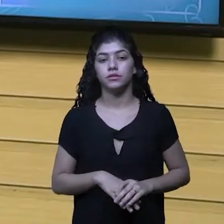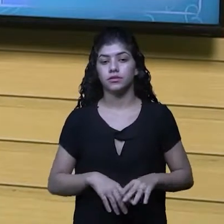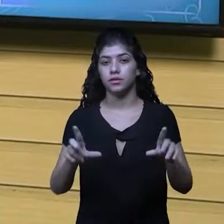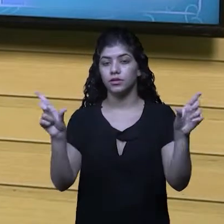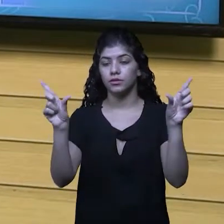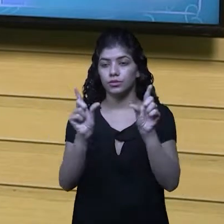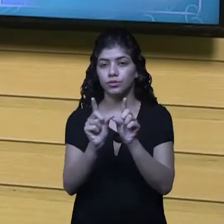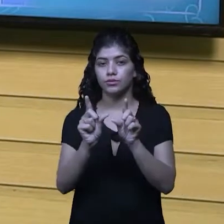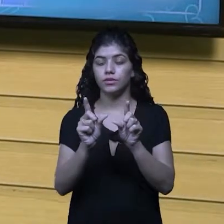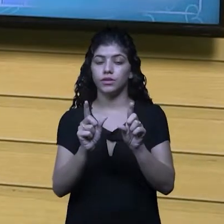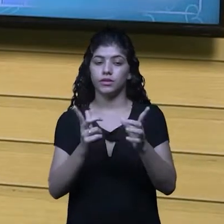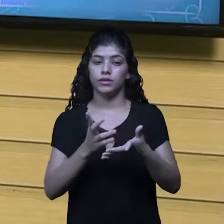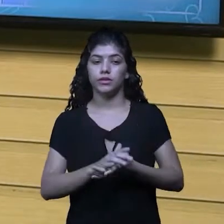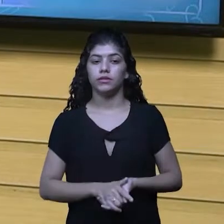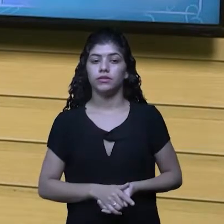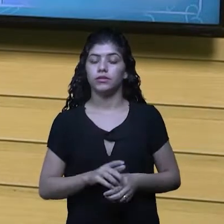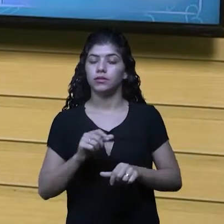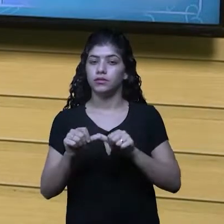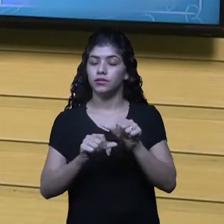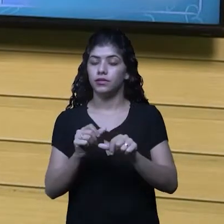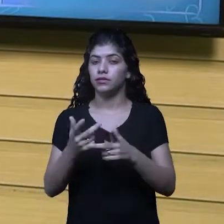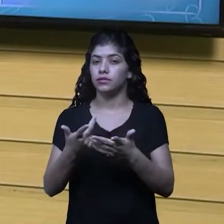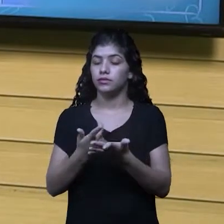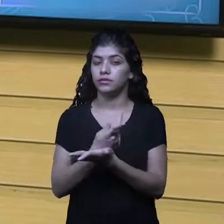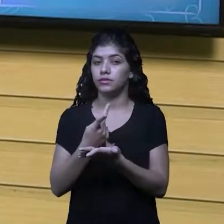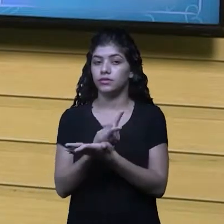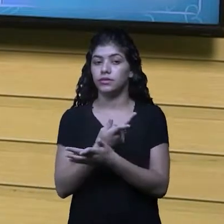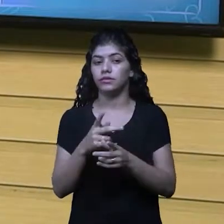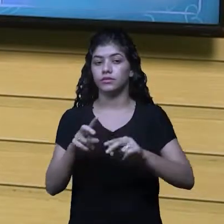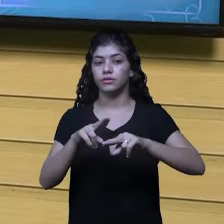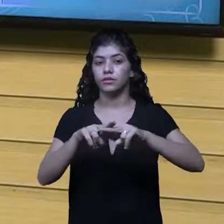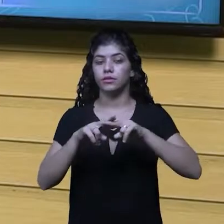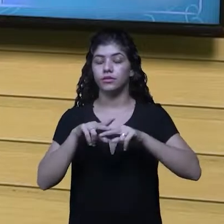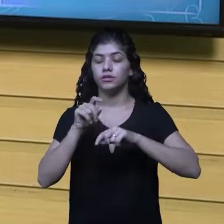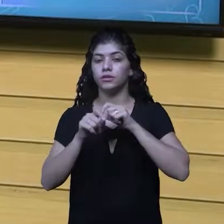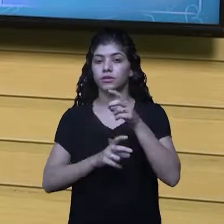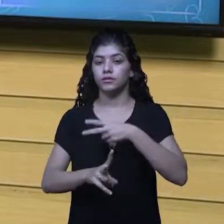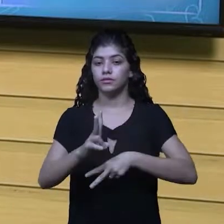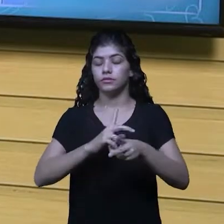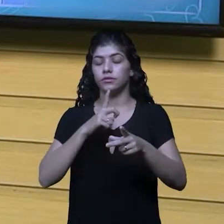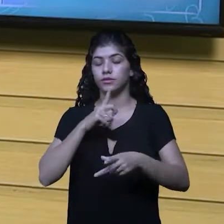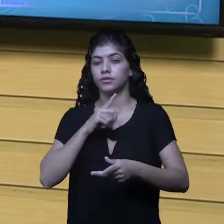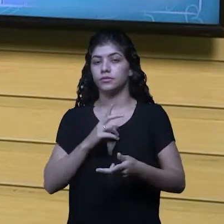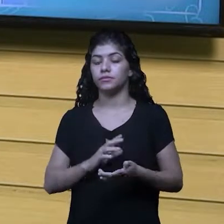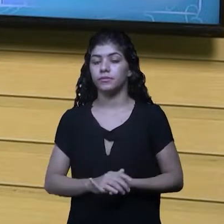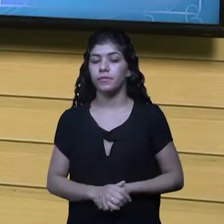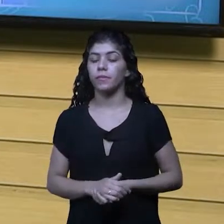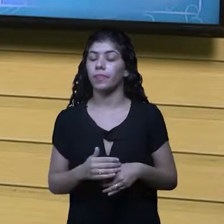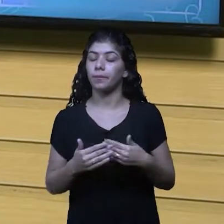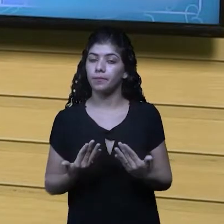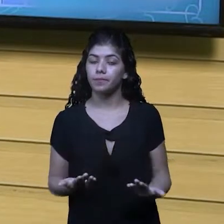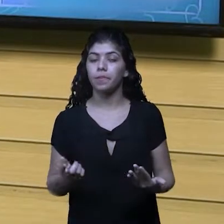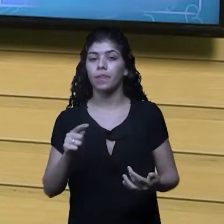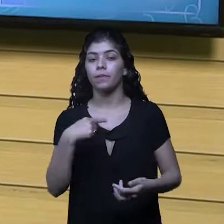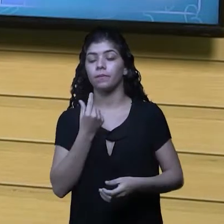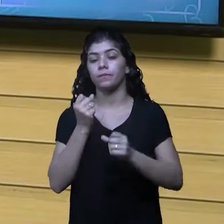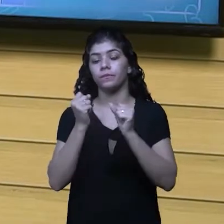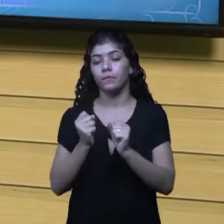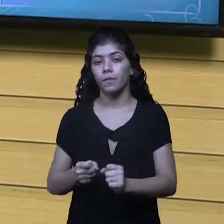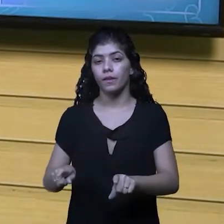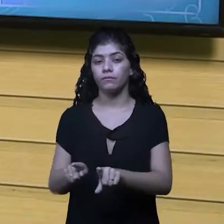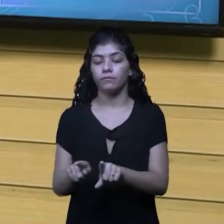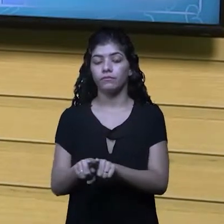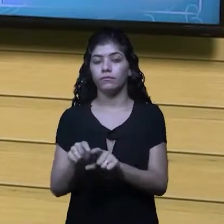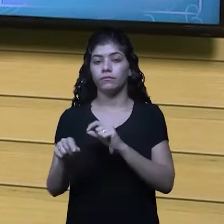diminuir essa diferença de erros, porém eles vão sempre aparecer. Devido a isso, nós podemos trabalhar